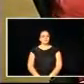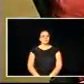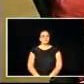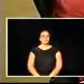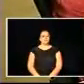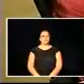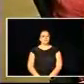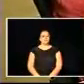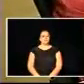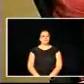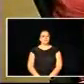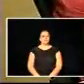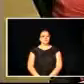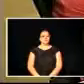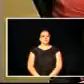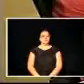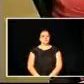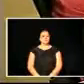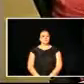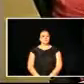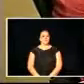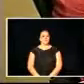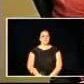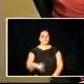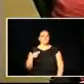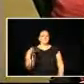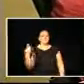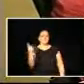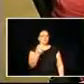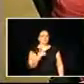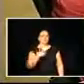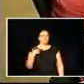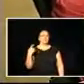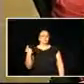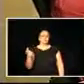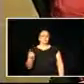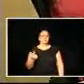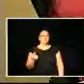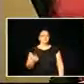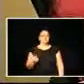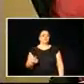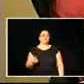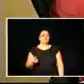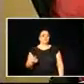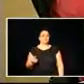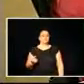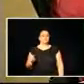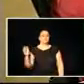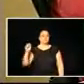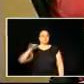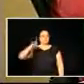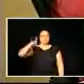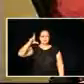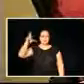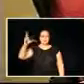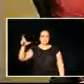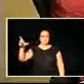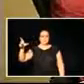era a CLT. Sendo que a nossa maior luta era o concurso público dentro da legalidade. Ele é de uma humildade, de